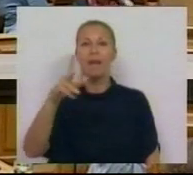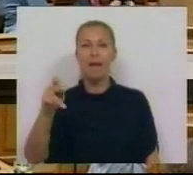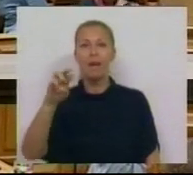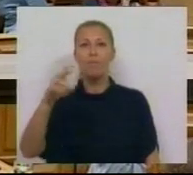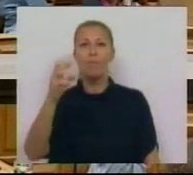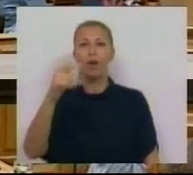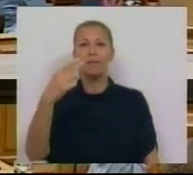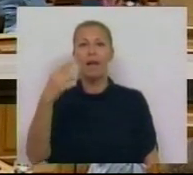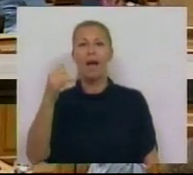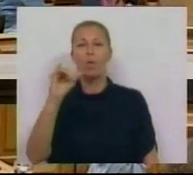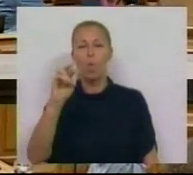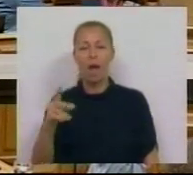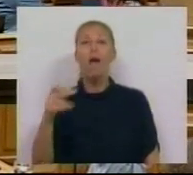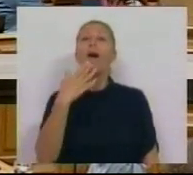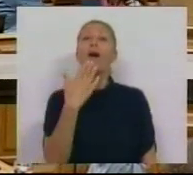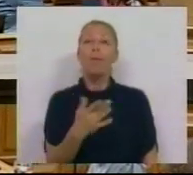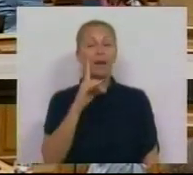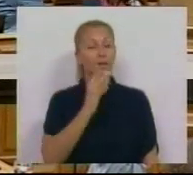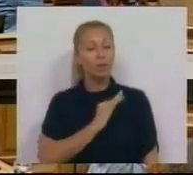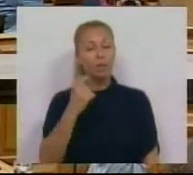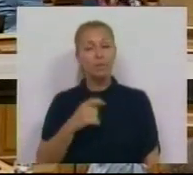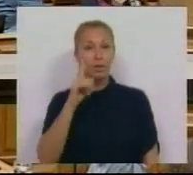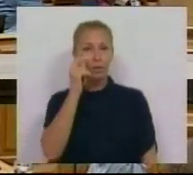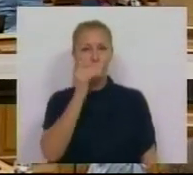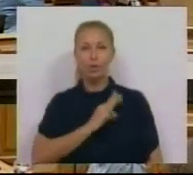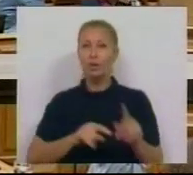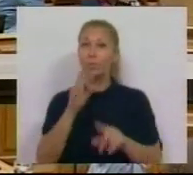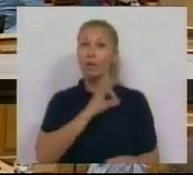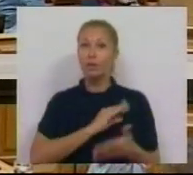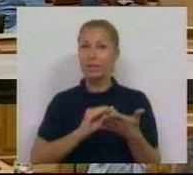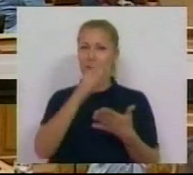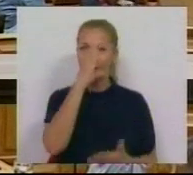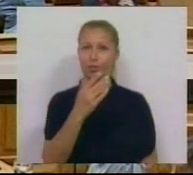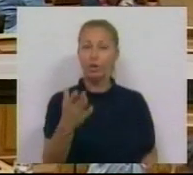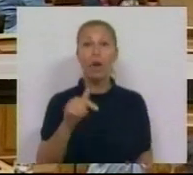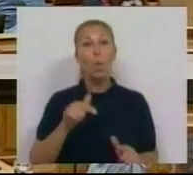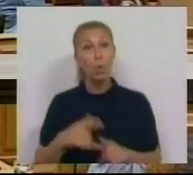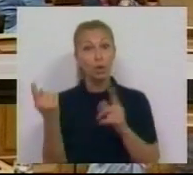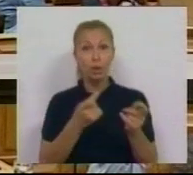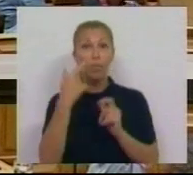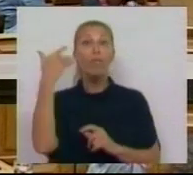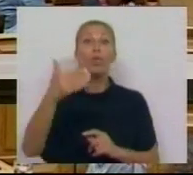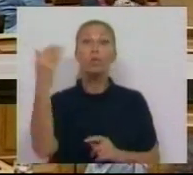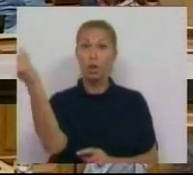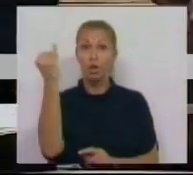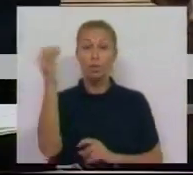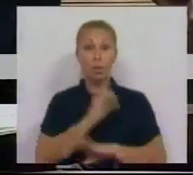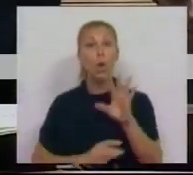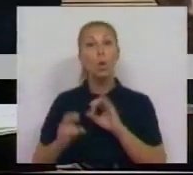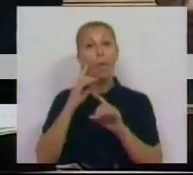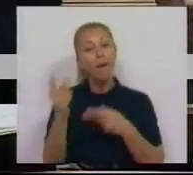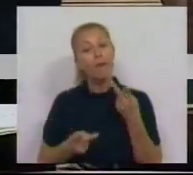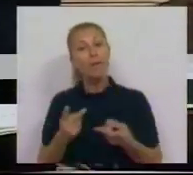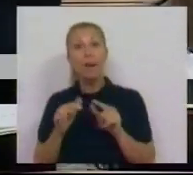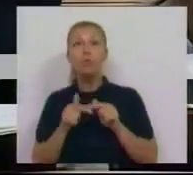Obrigada, Sra. Presidente, Senhoras e Senhores Deputados, Senhores Secretários de Estado. Discutimos hoje o futuro das instituições europeias, analisamos hoje o